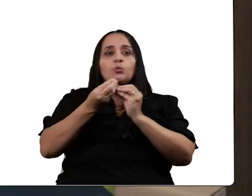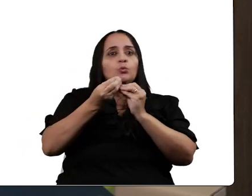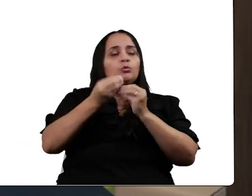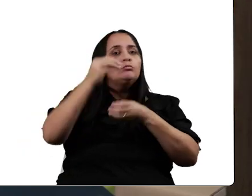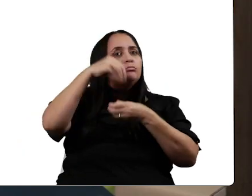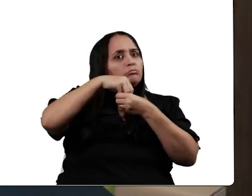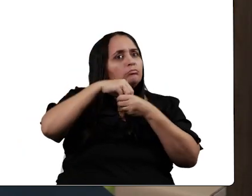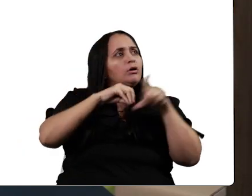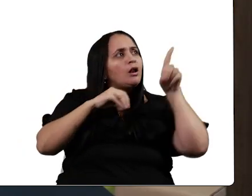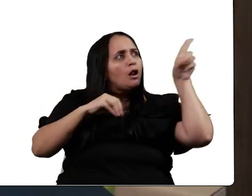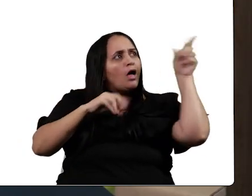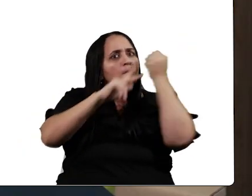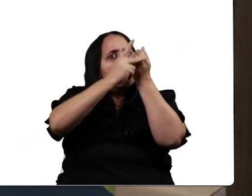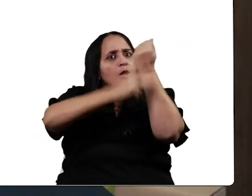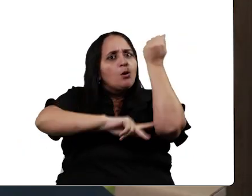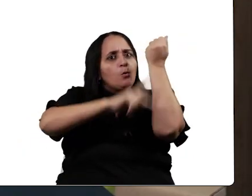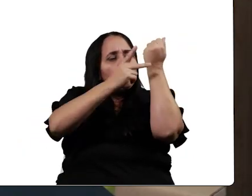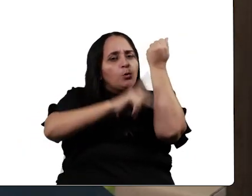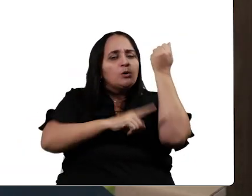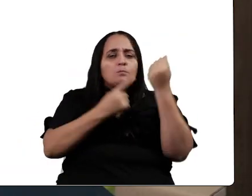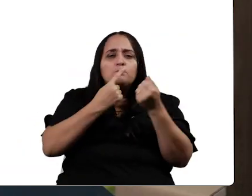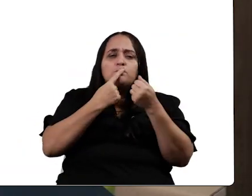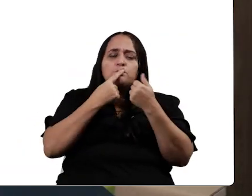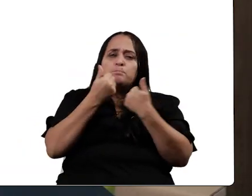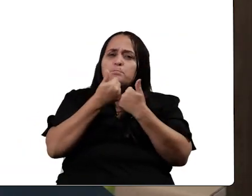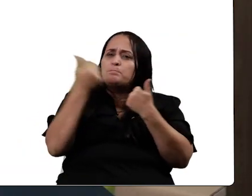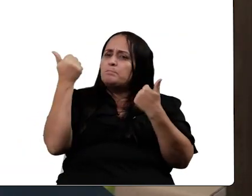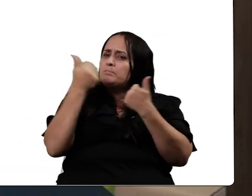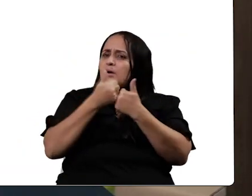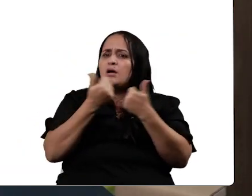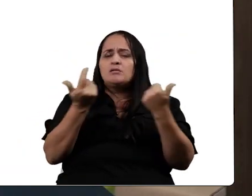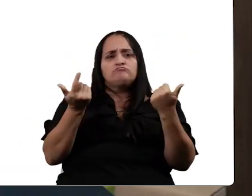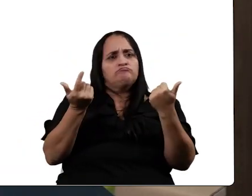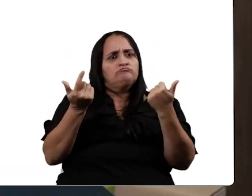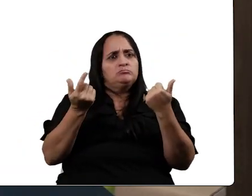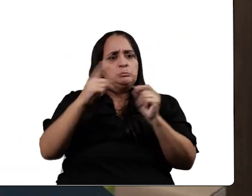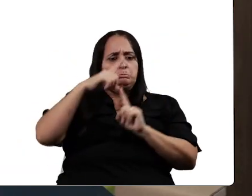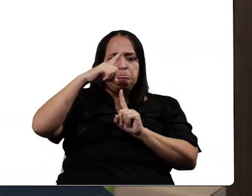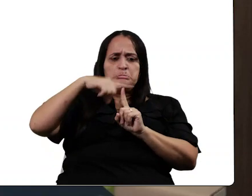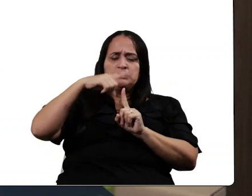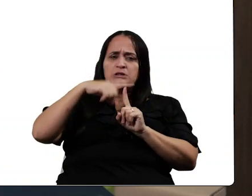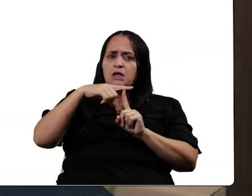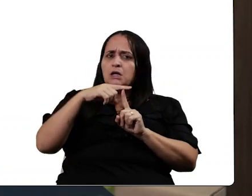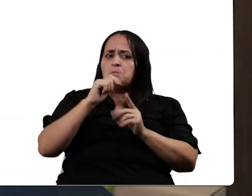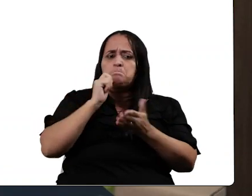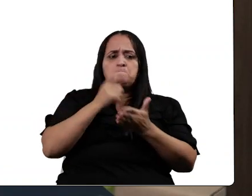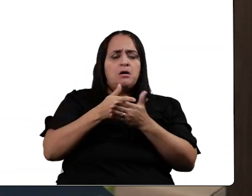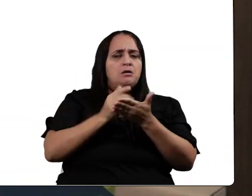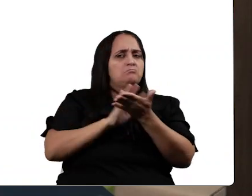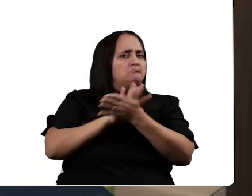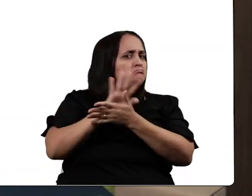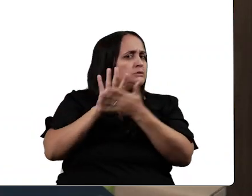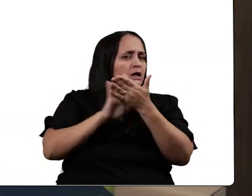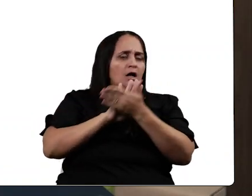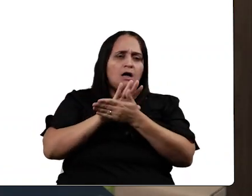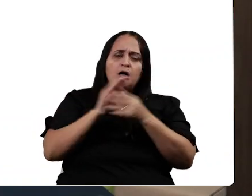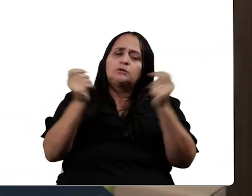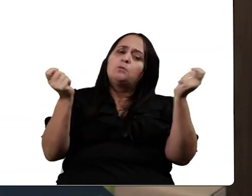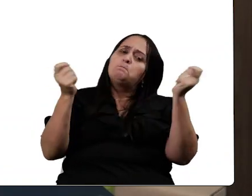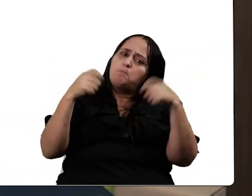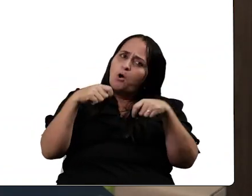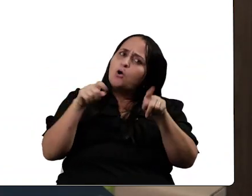vai ser barato, a gente não vai gastar táxi, a gente vai a pé, pode ir de buzu mesmo, né?